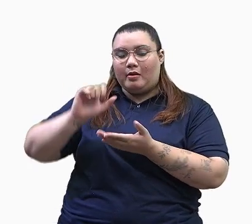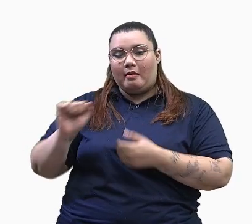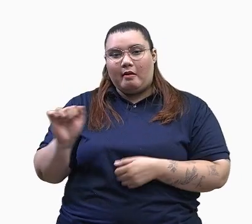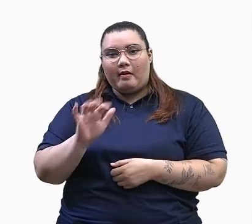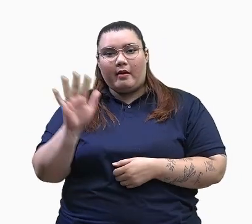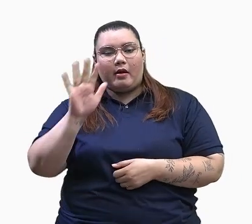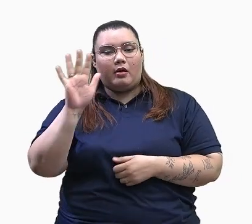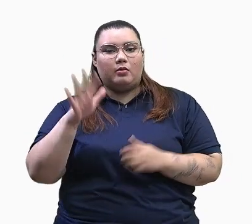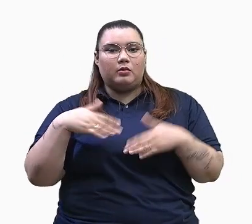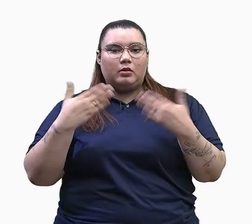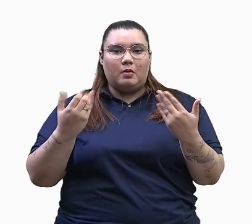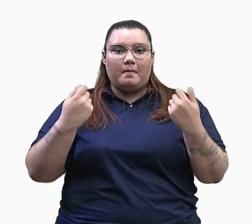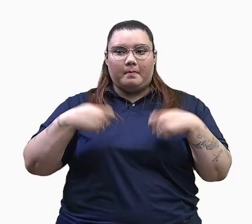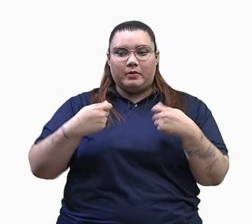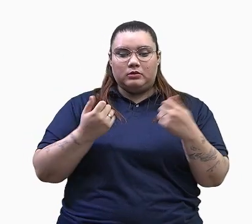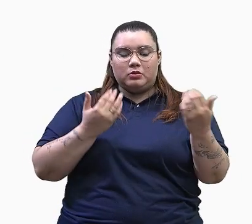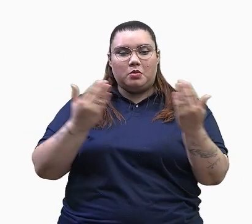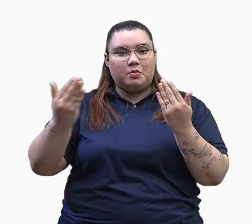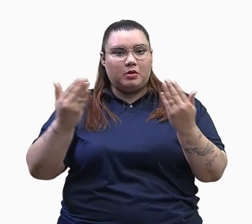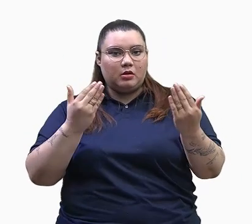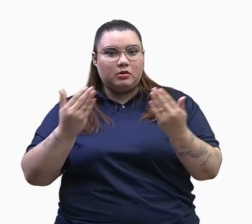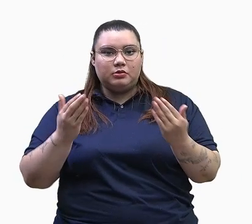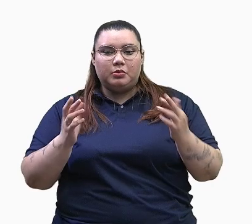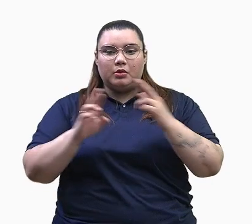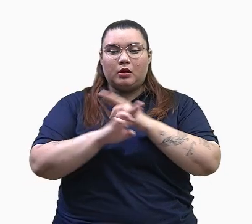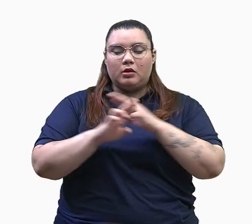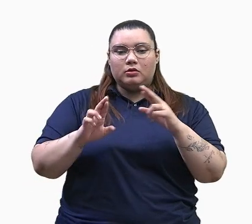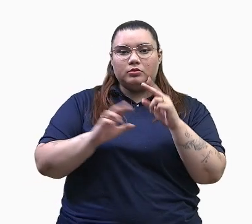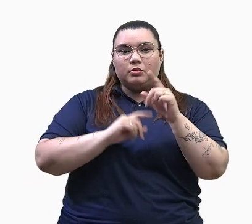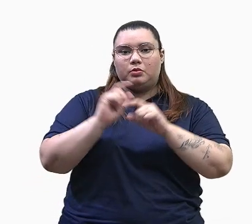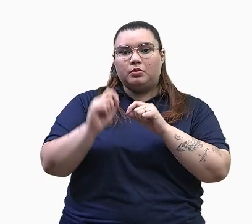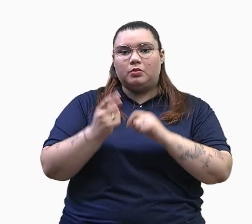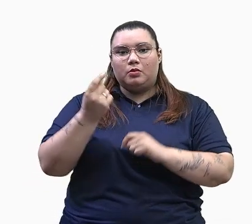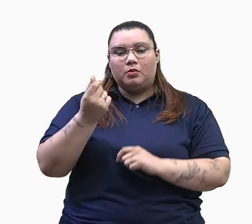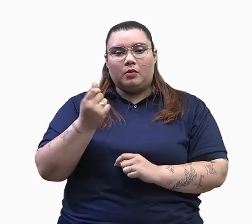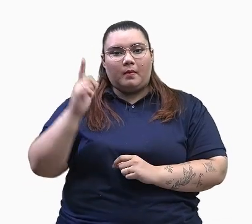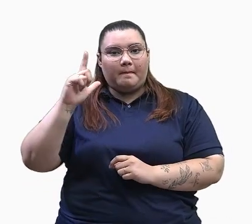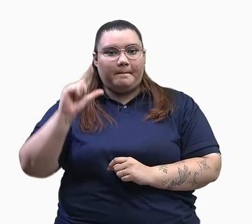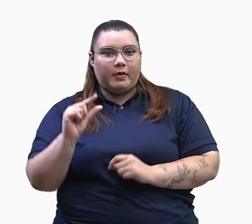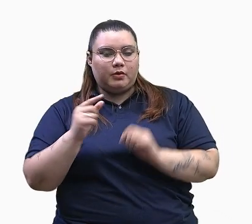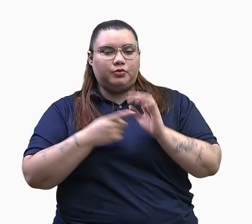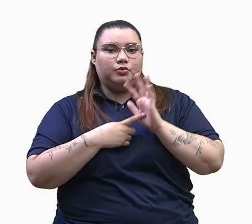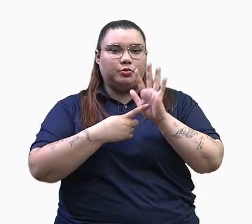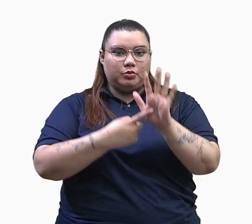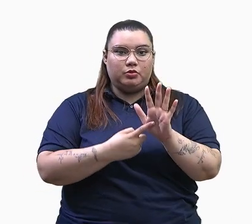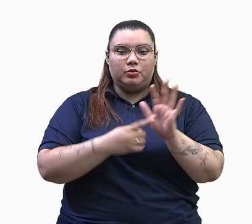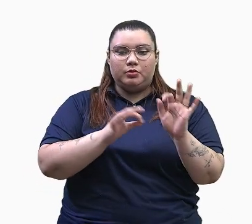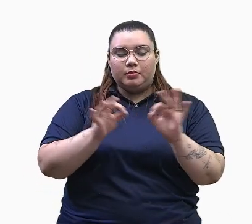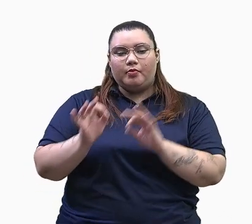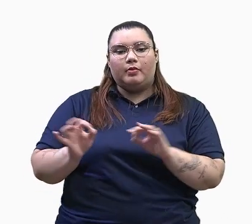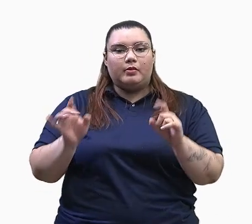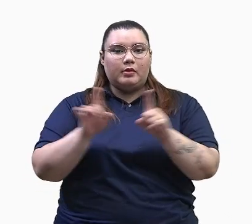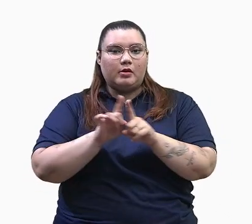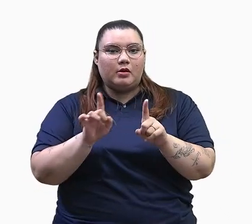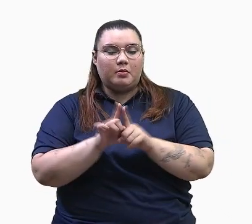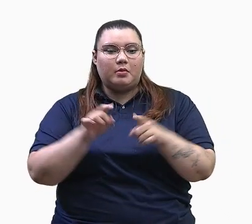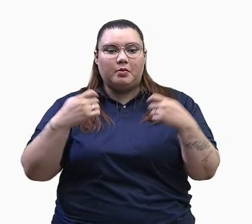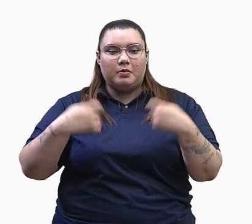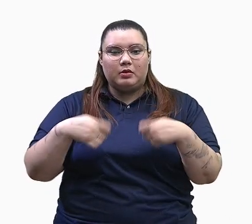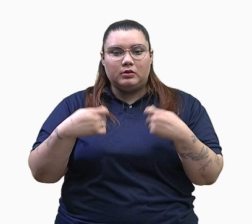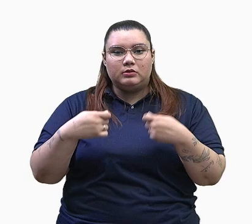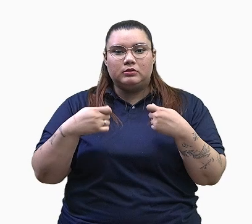precisa fazer esse comparativo com relação ao baixo custo que eu coloquei lá para vocês. E também a gente